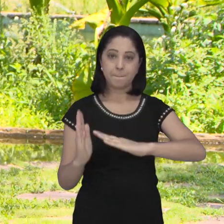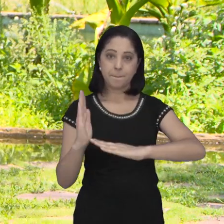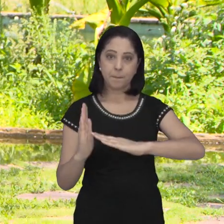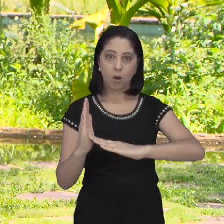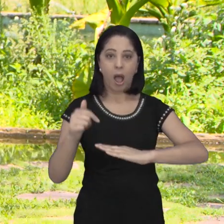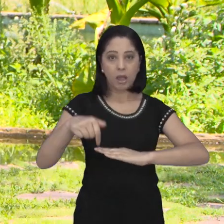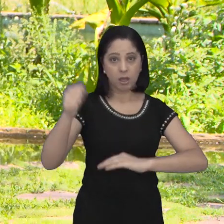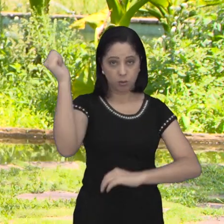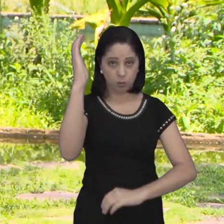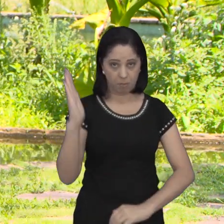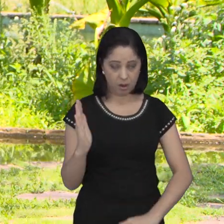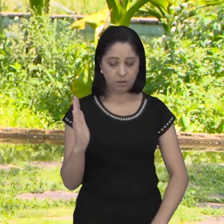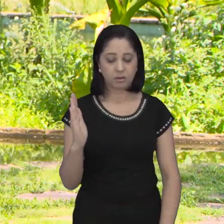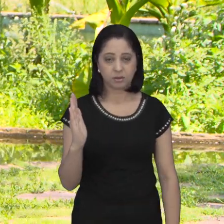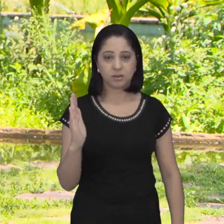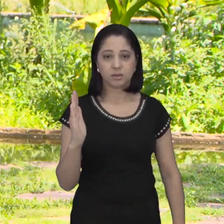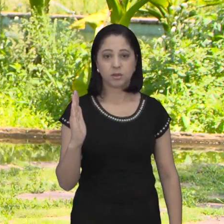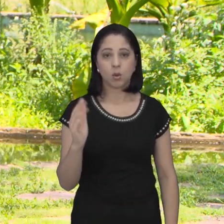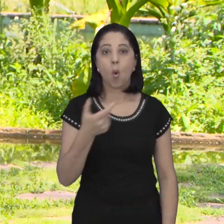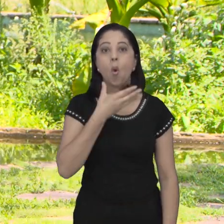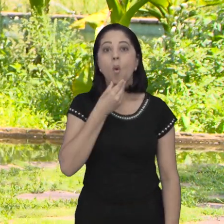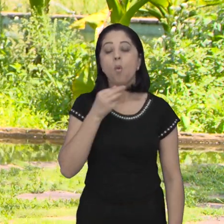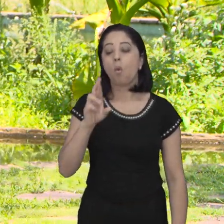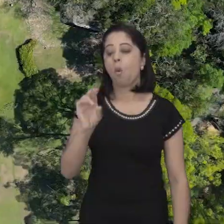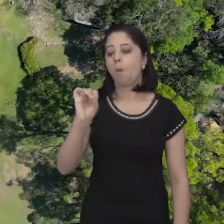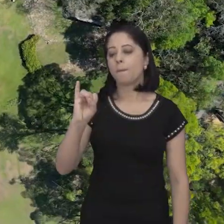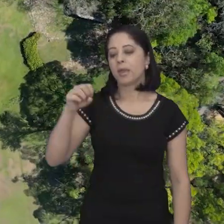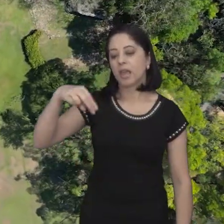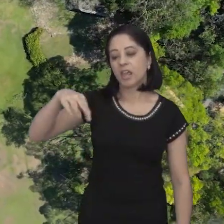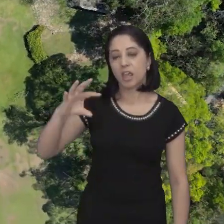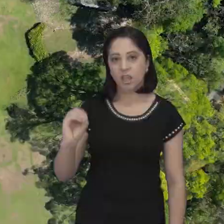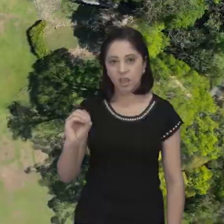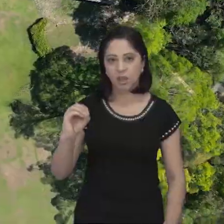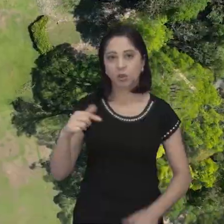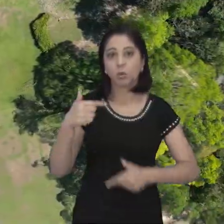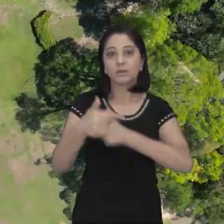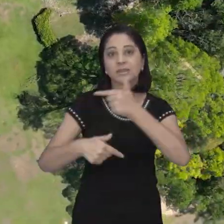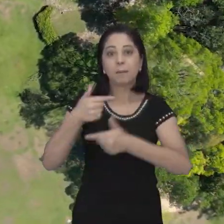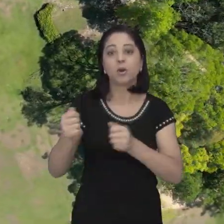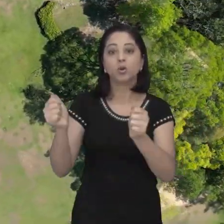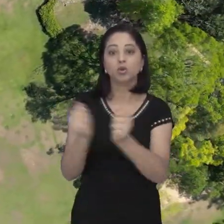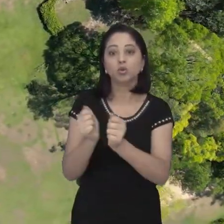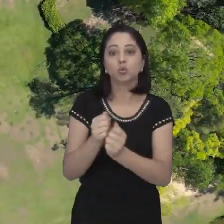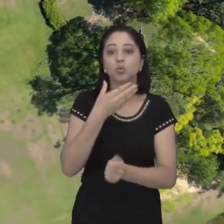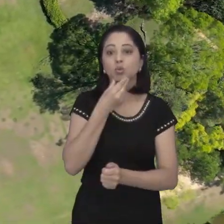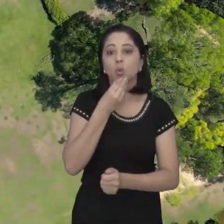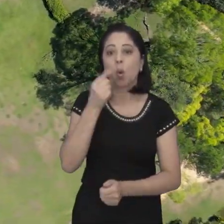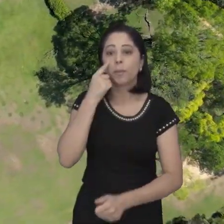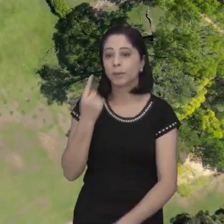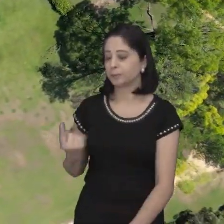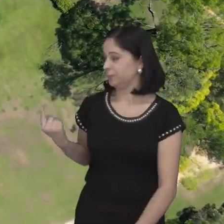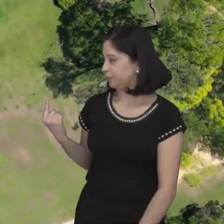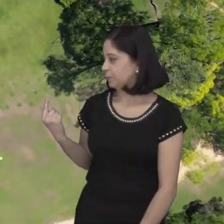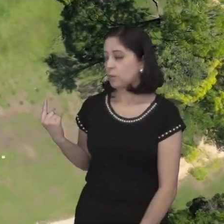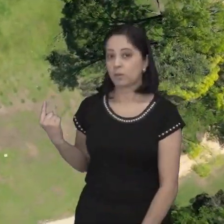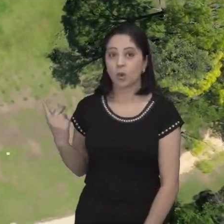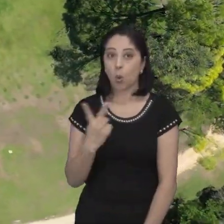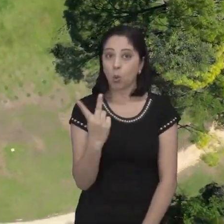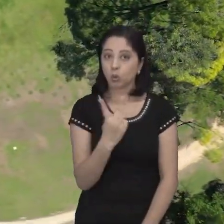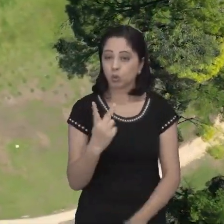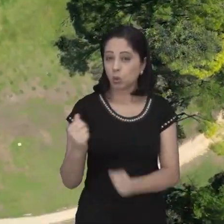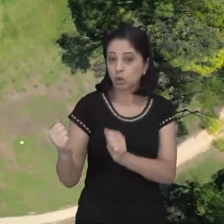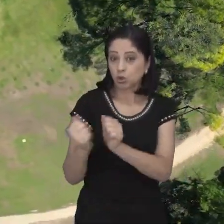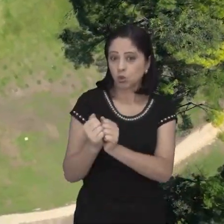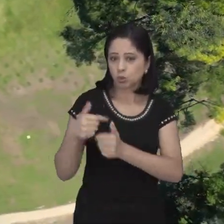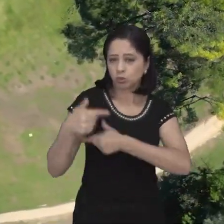pelas plantas. Então, as jardineiras tinham grandes filodendros e com o tempo